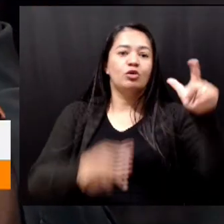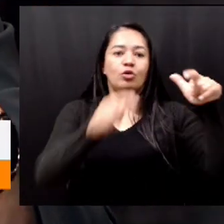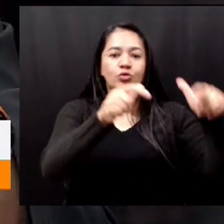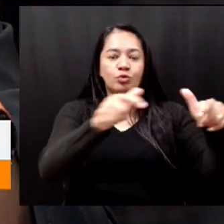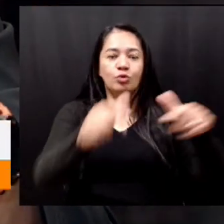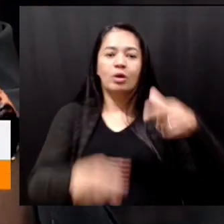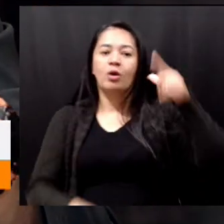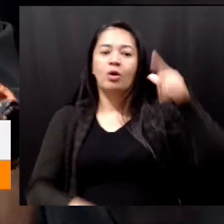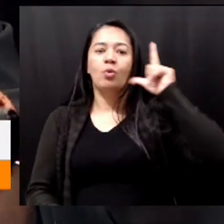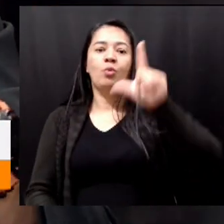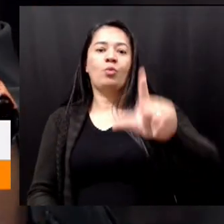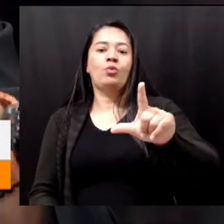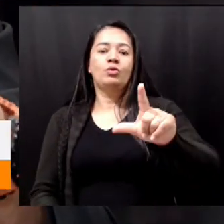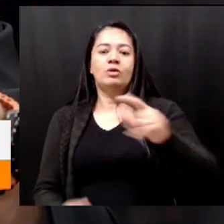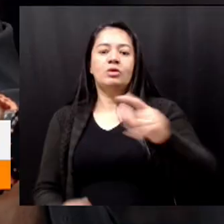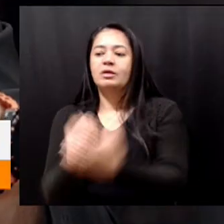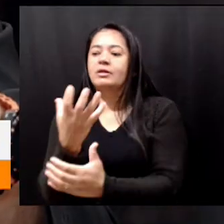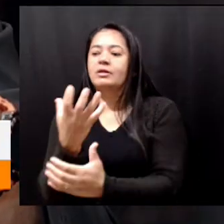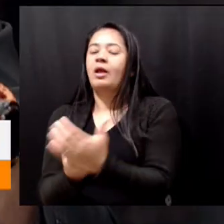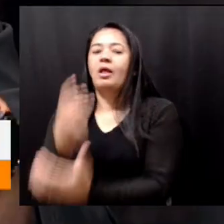consigam criar soluções mais